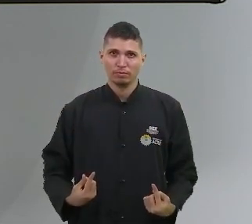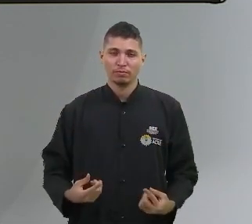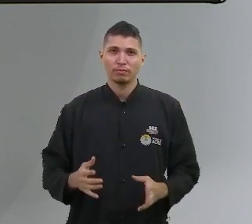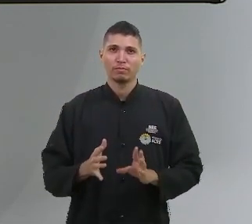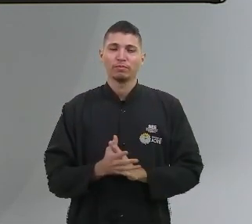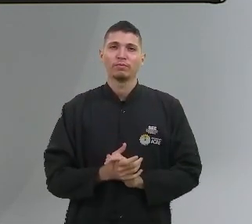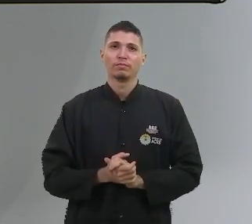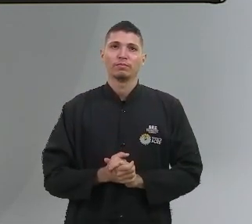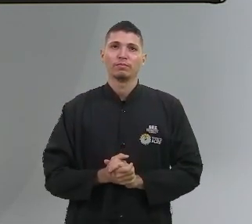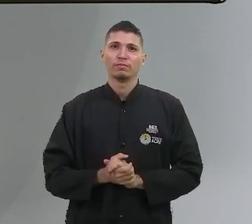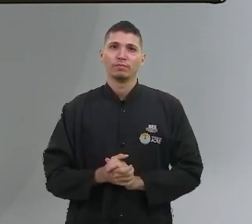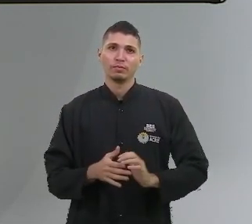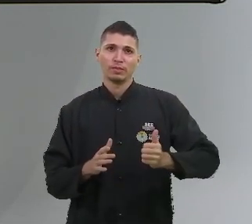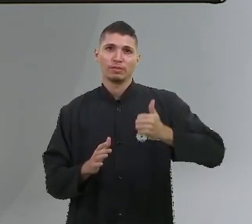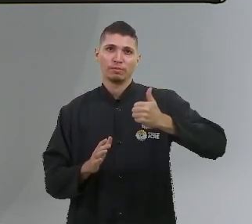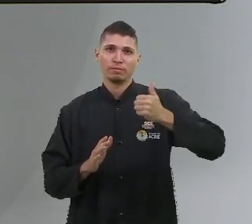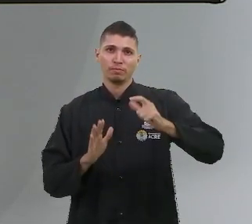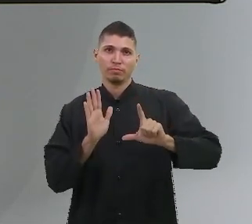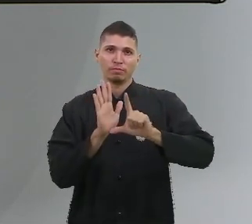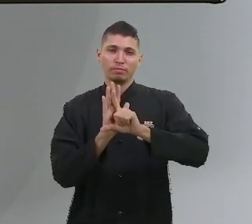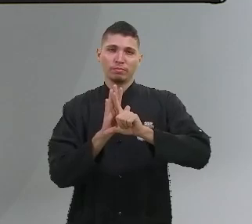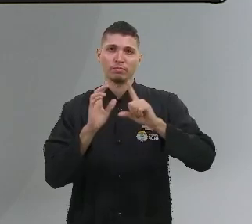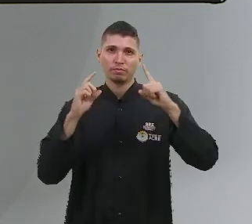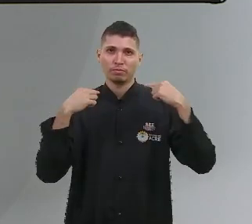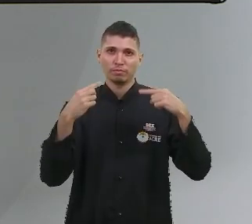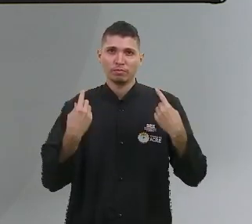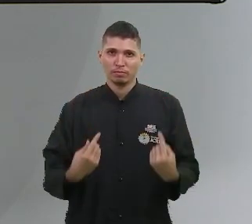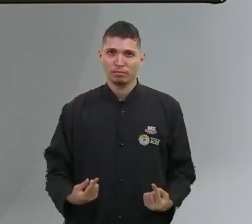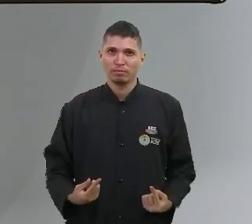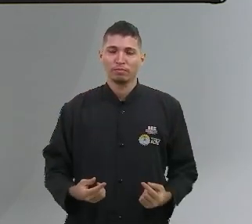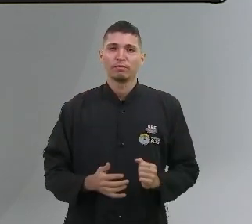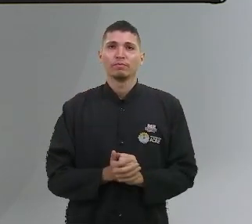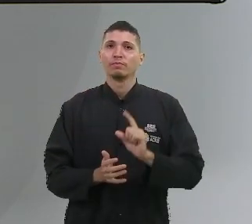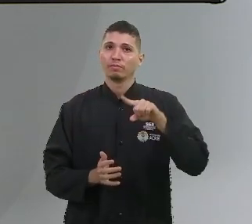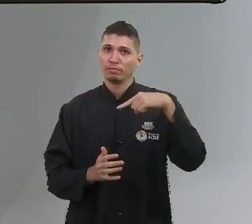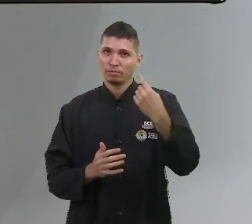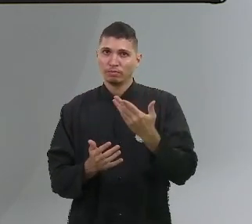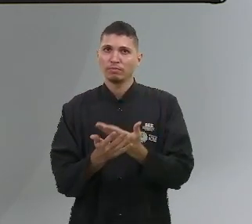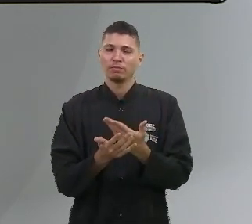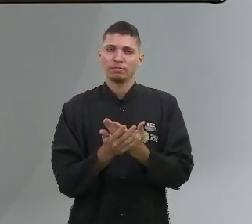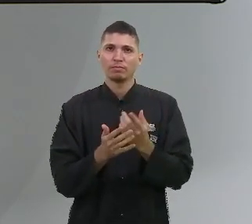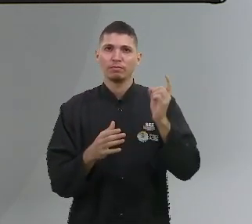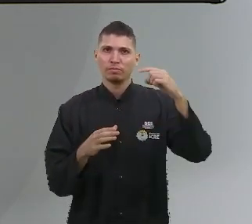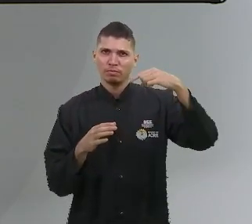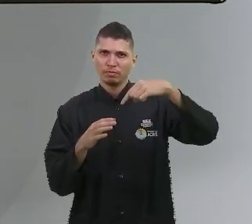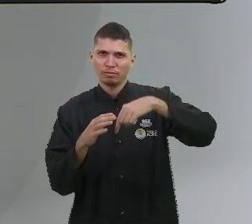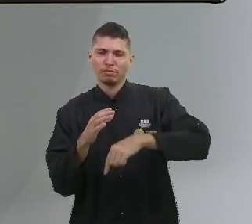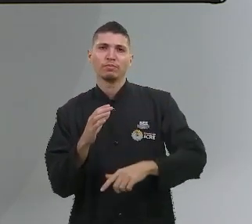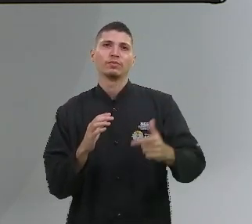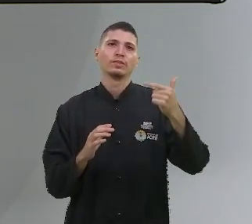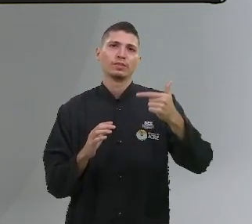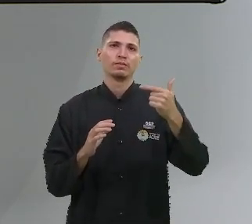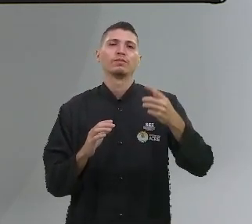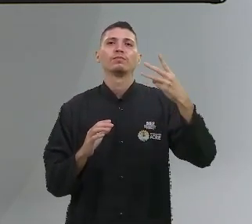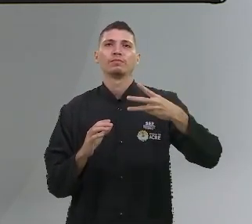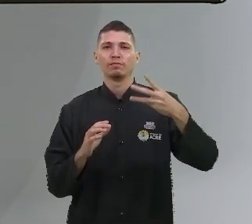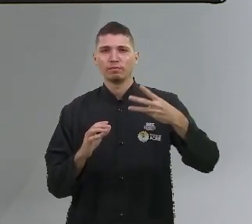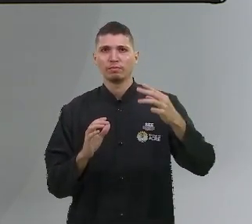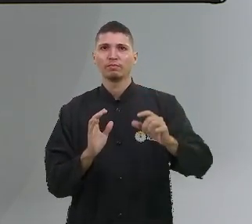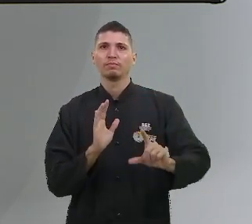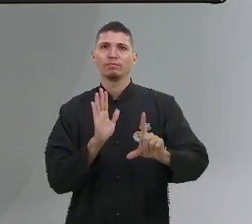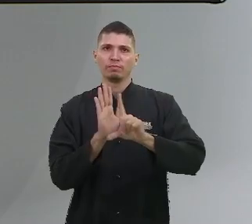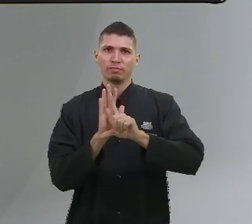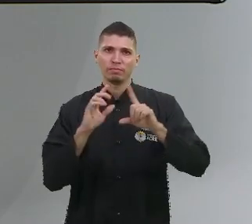no caso, a primeira lei de Newton. Nas próximas aulas, nós vamos aprofundar um pouco mais sobre a segunda e a terceira lei de Newton, tudo